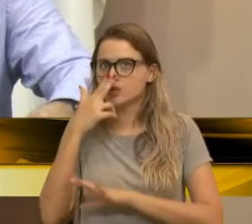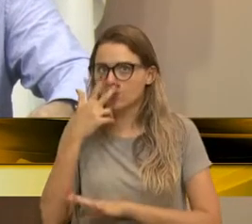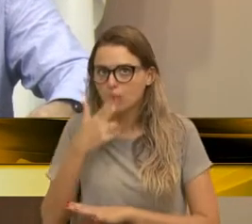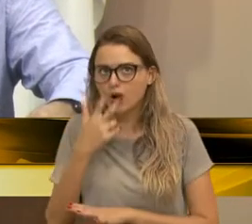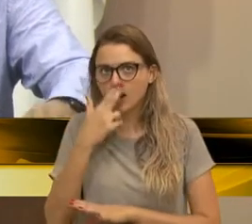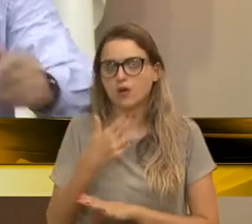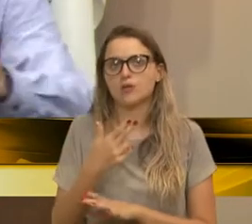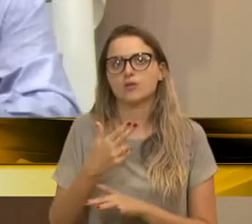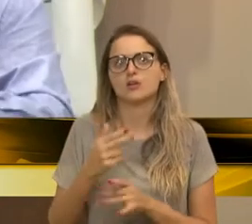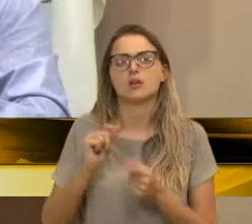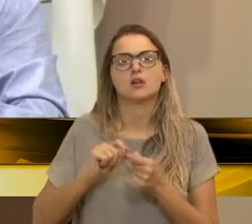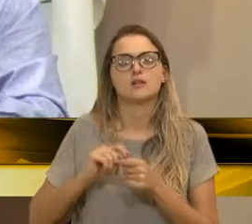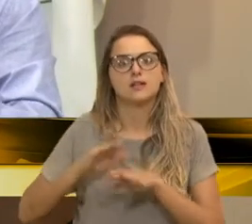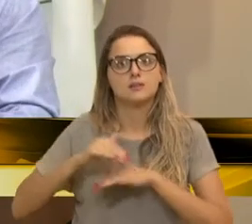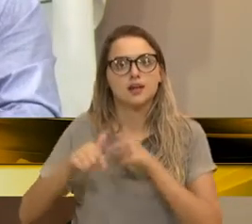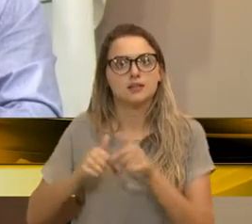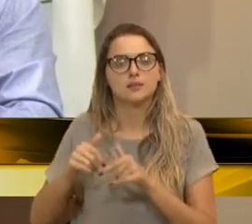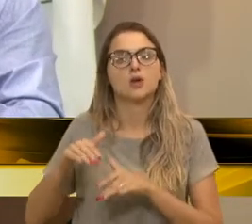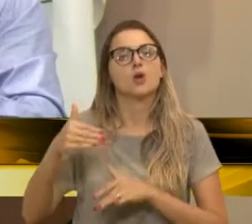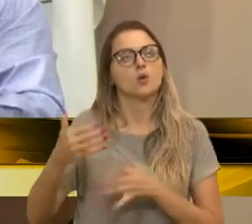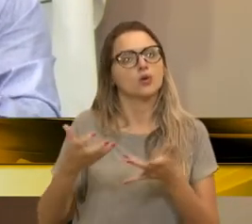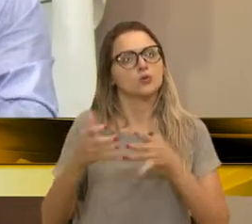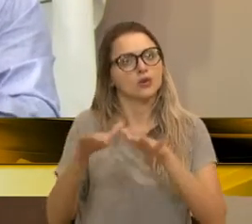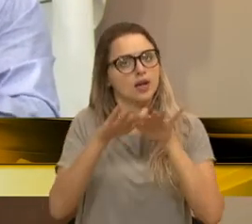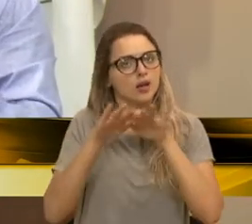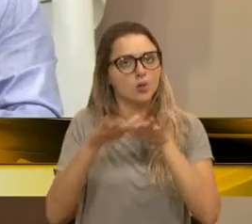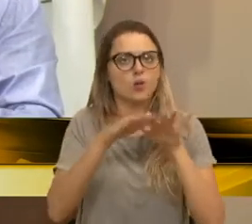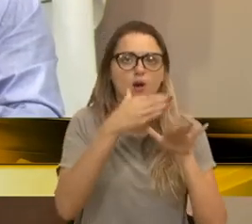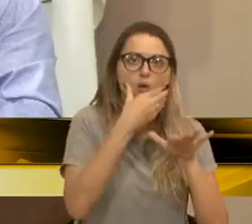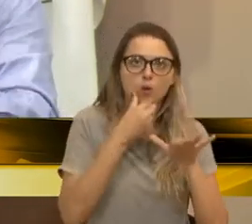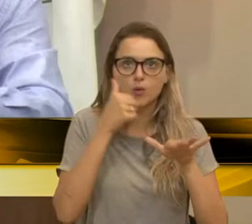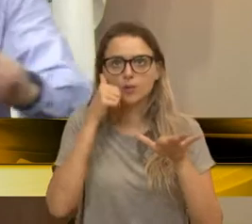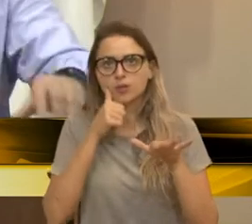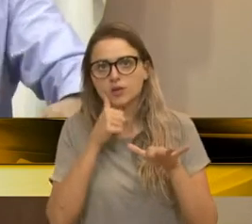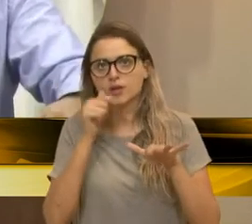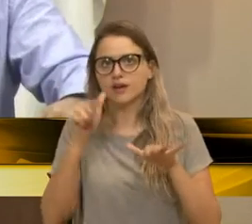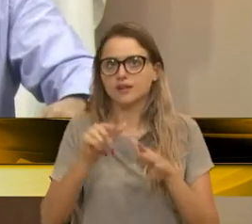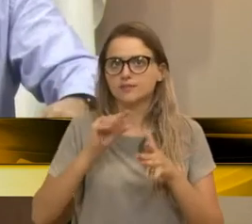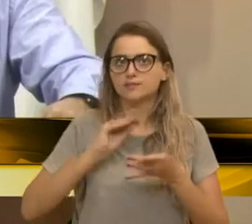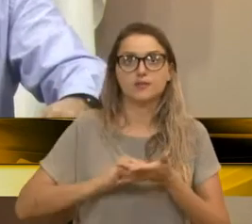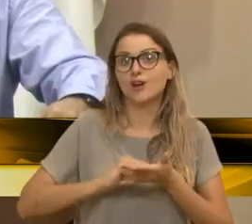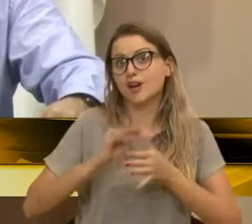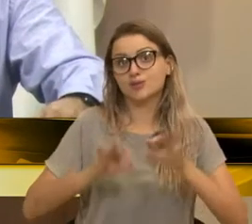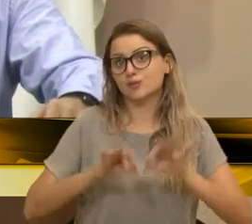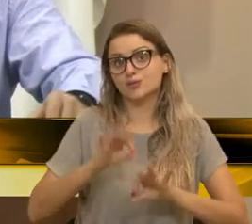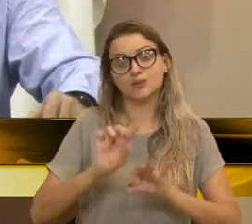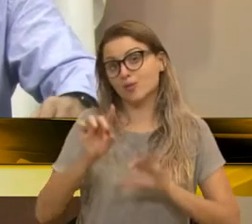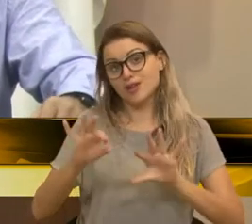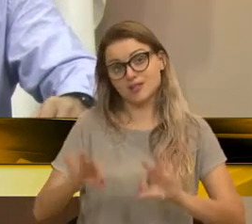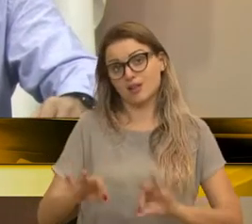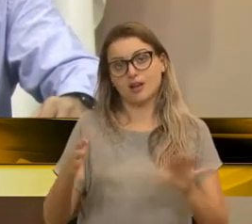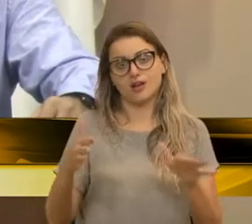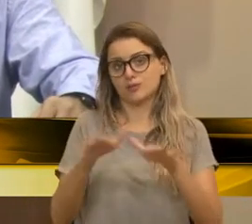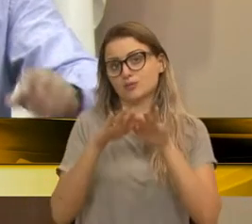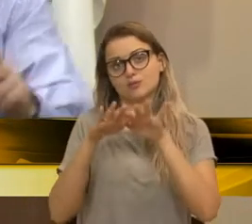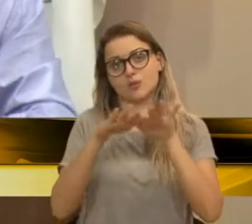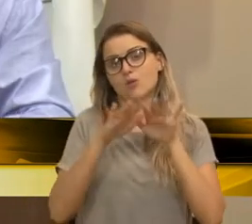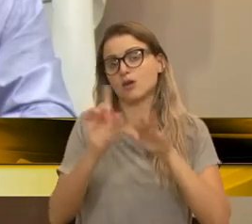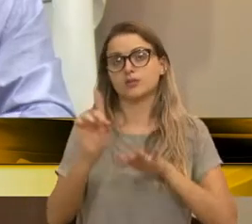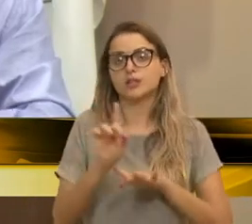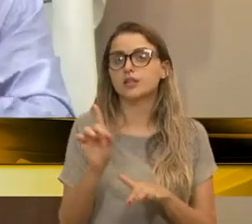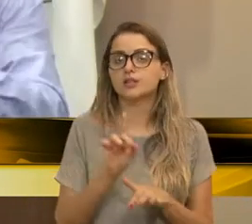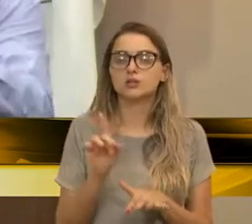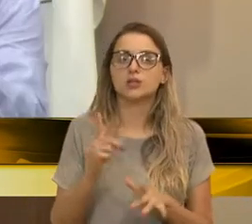mais longe. Uma parte após, vereador. Quando tu quer igualar o homem com a mulher, é injusto. É injusto. Por